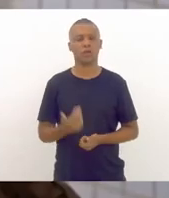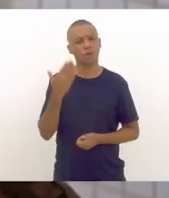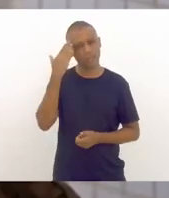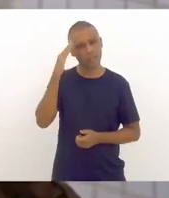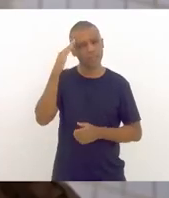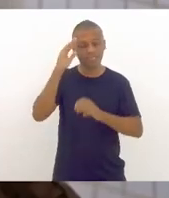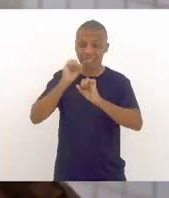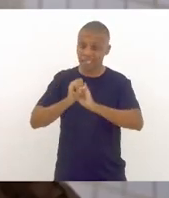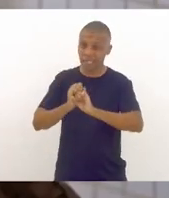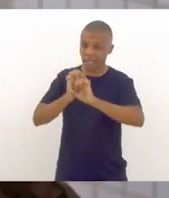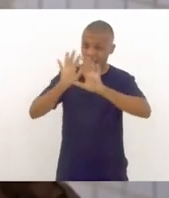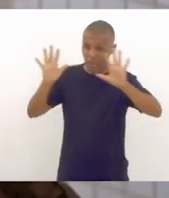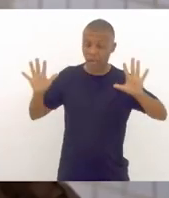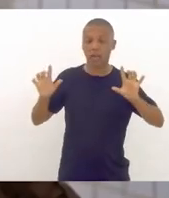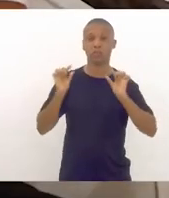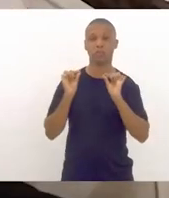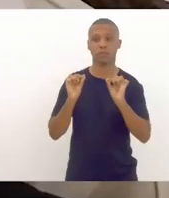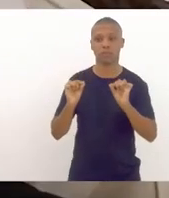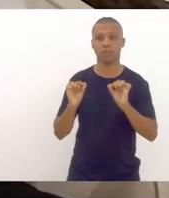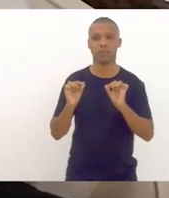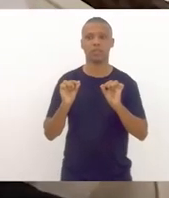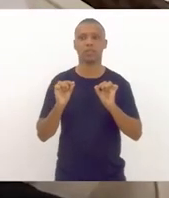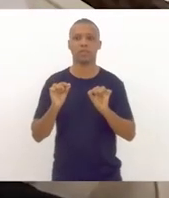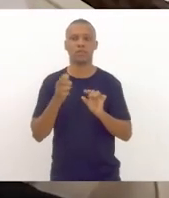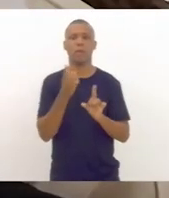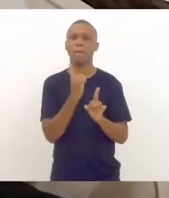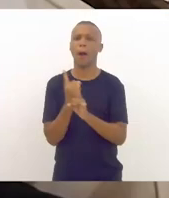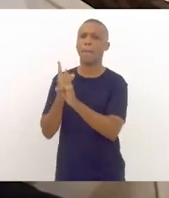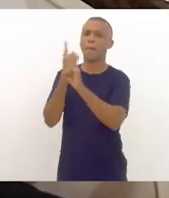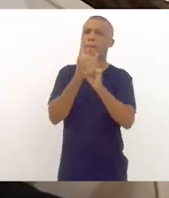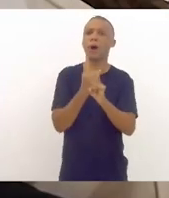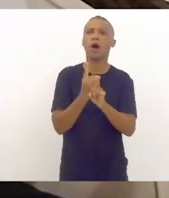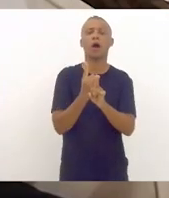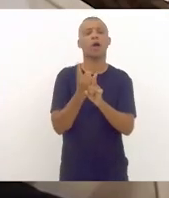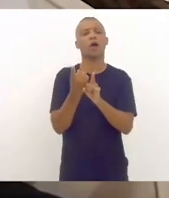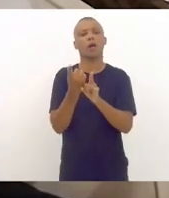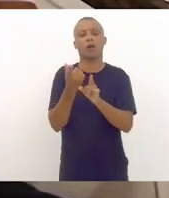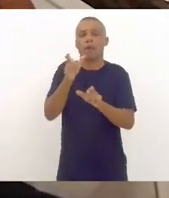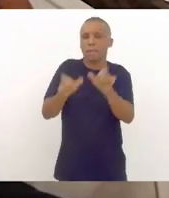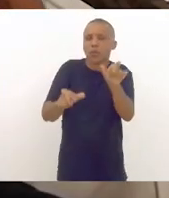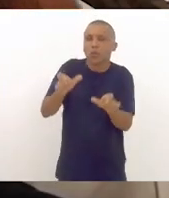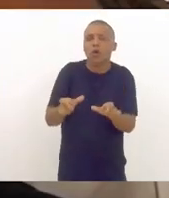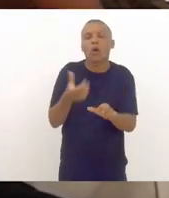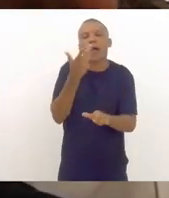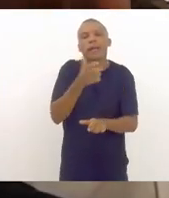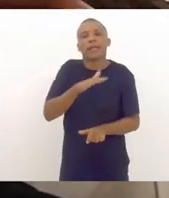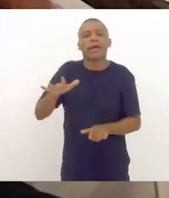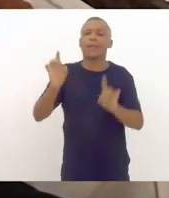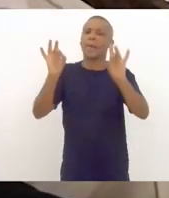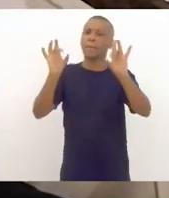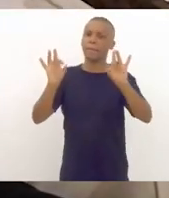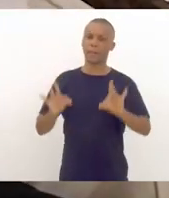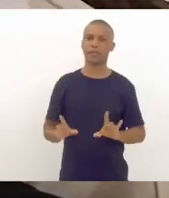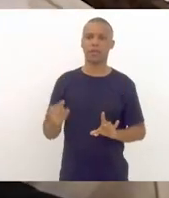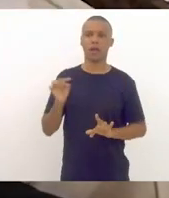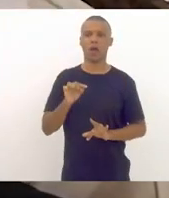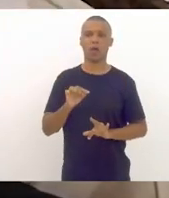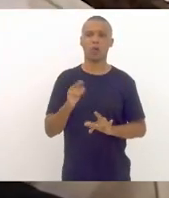entendi, durante alguns encontros que eu tive com pais, com crianças com síndrome de Down, pessoalmente, e algumas